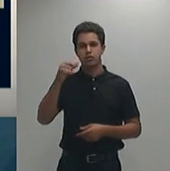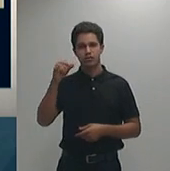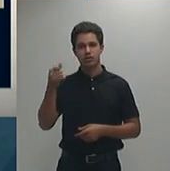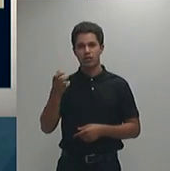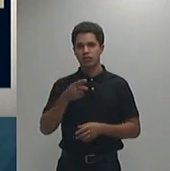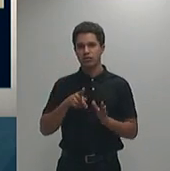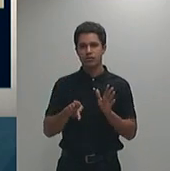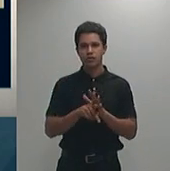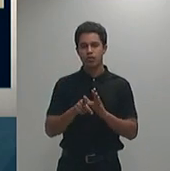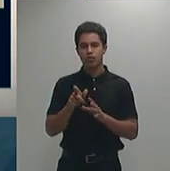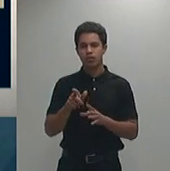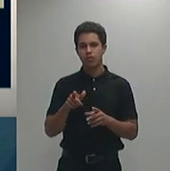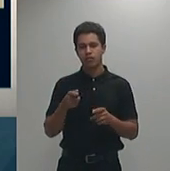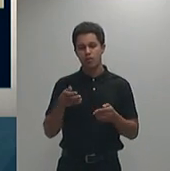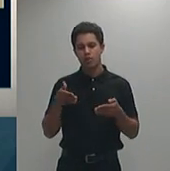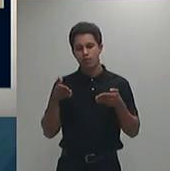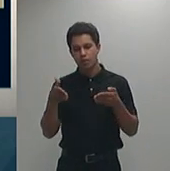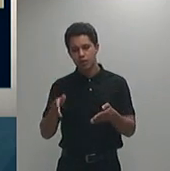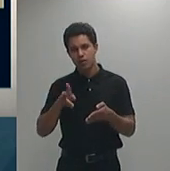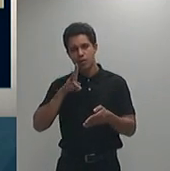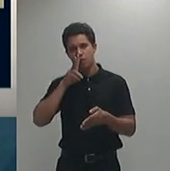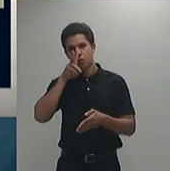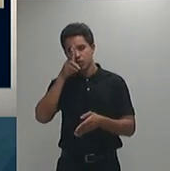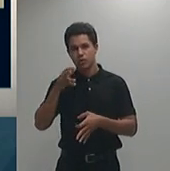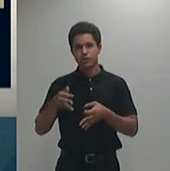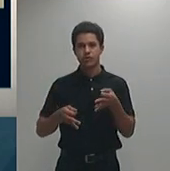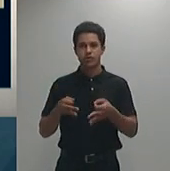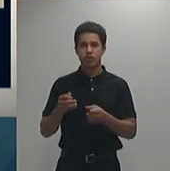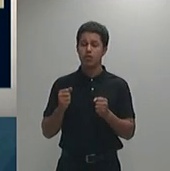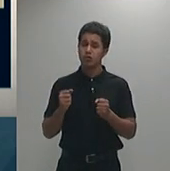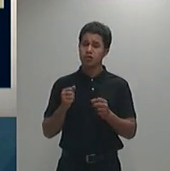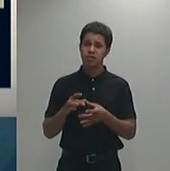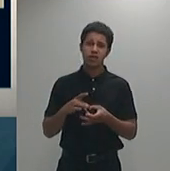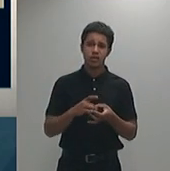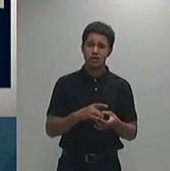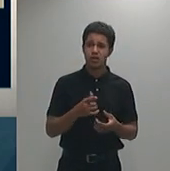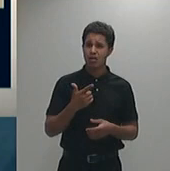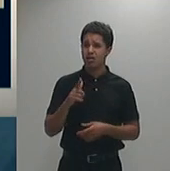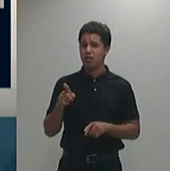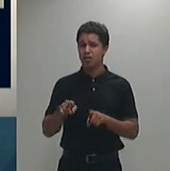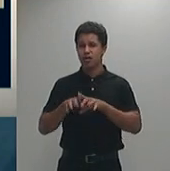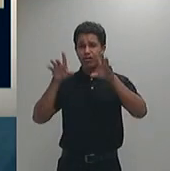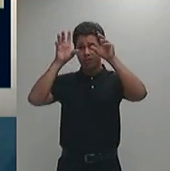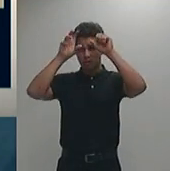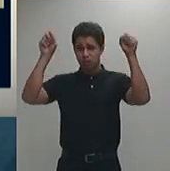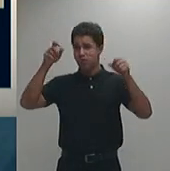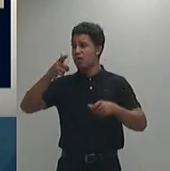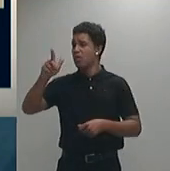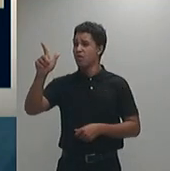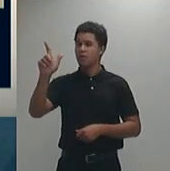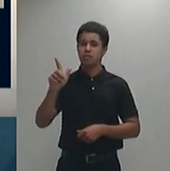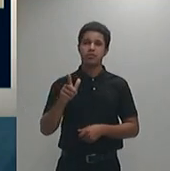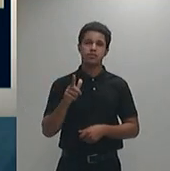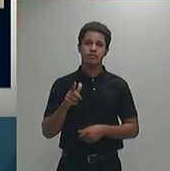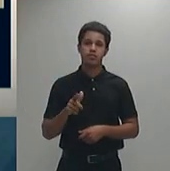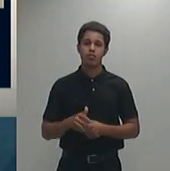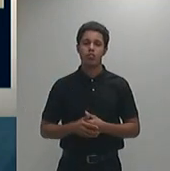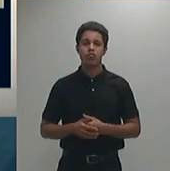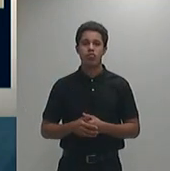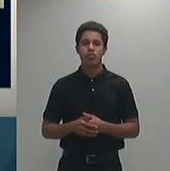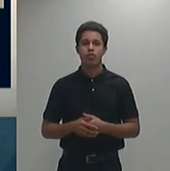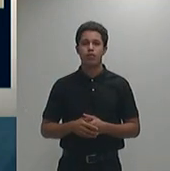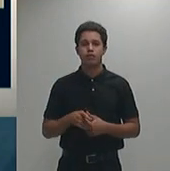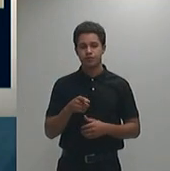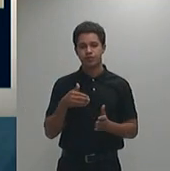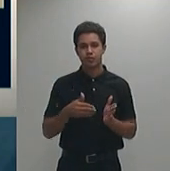necessariamente sal poder judiciário podemos ser integrado também por tribunal arbitral Olá neste último caso